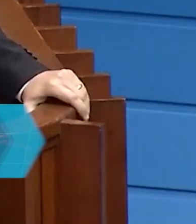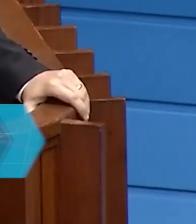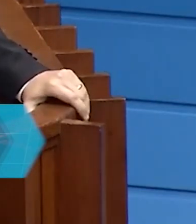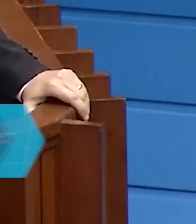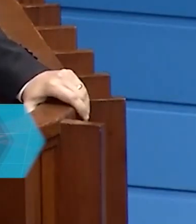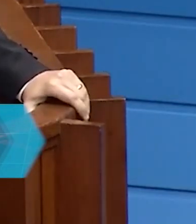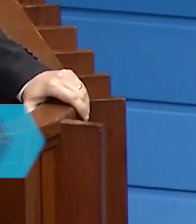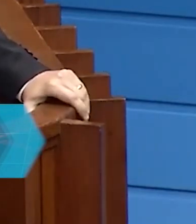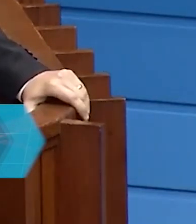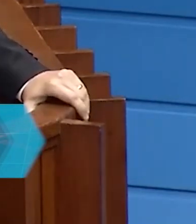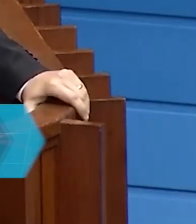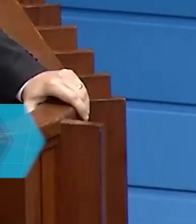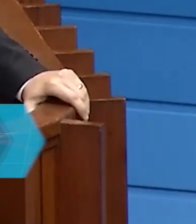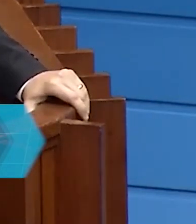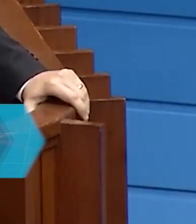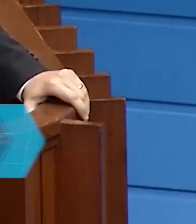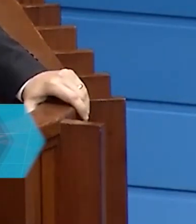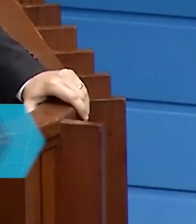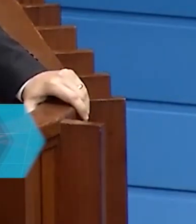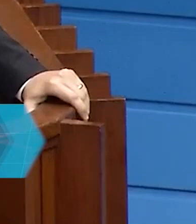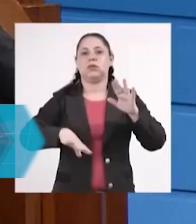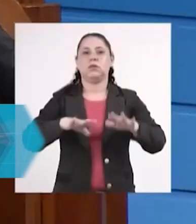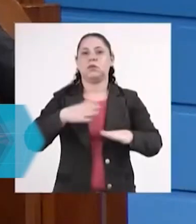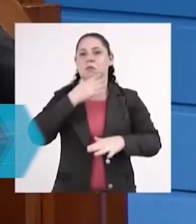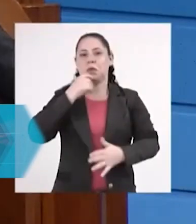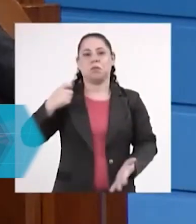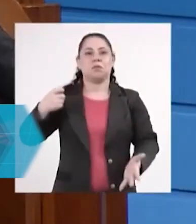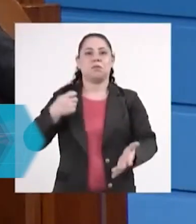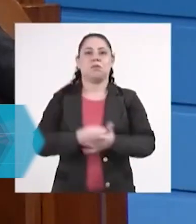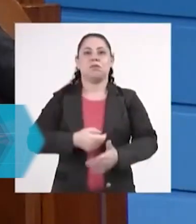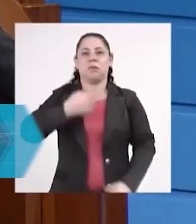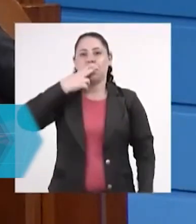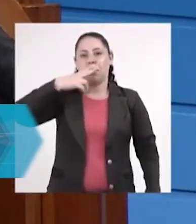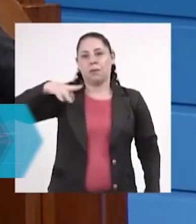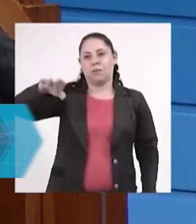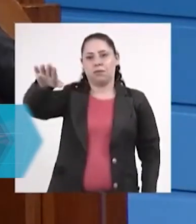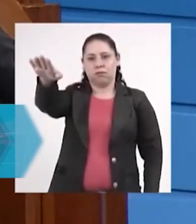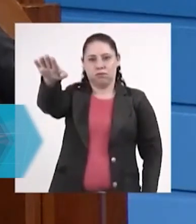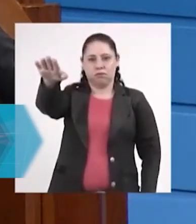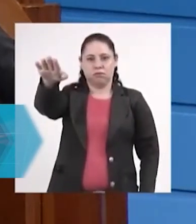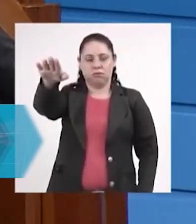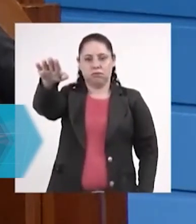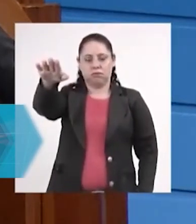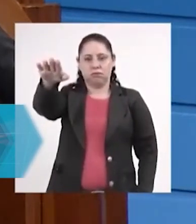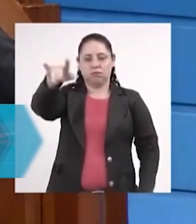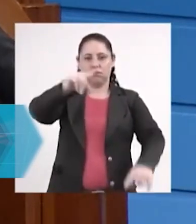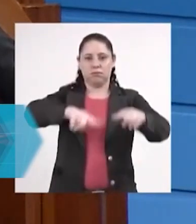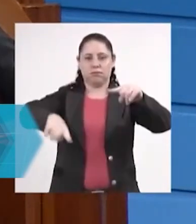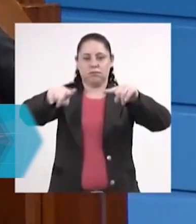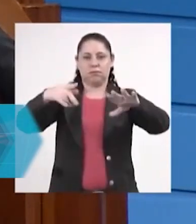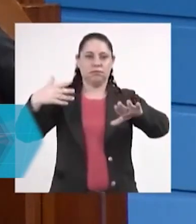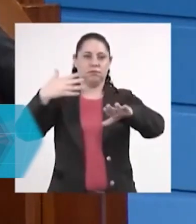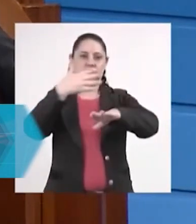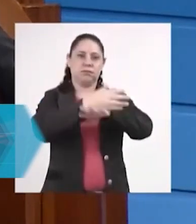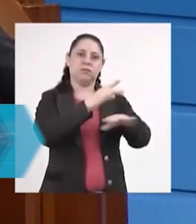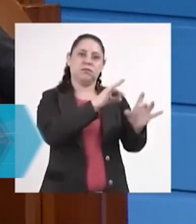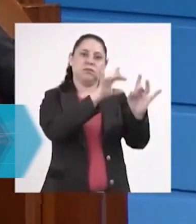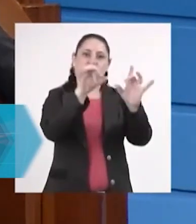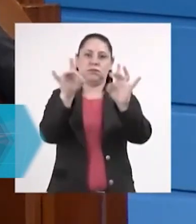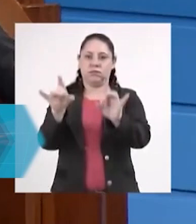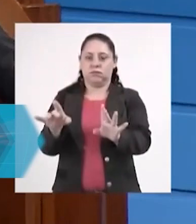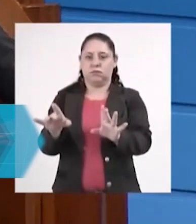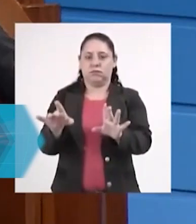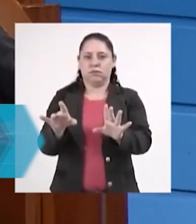mais ditador do que Adolf Hitler suspendeu a entrada e as vendas